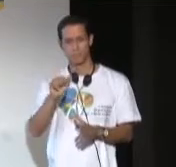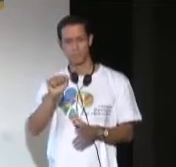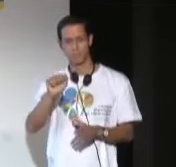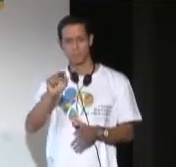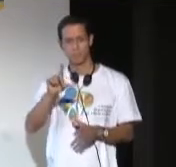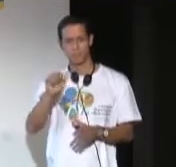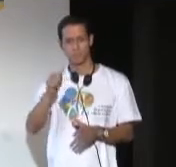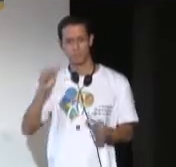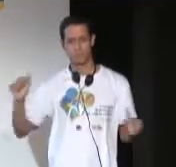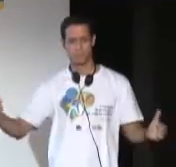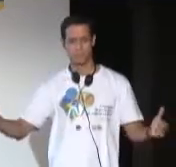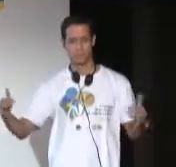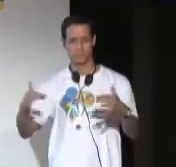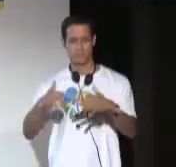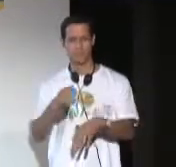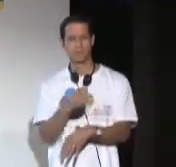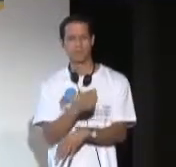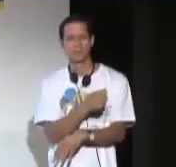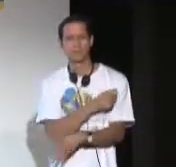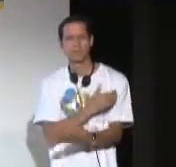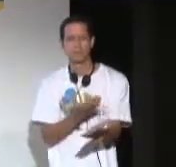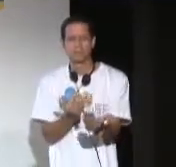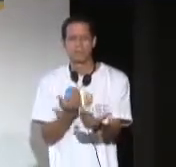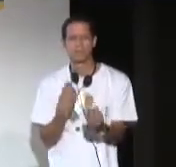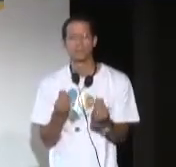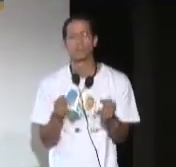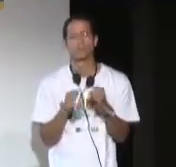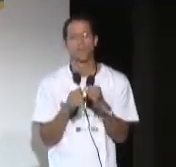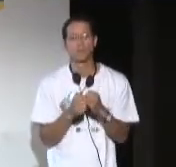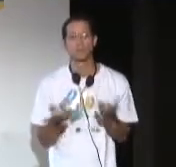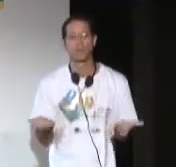uma sala cheia de adolescentes, e você pergunta, o que eu faço agora?